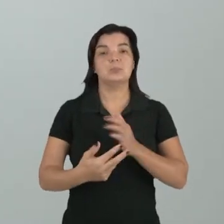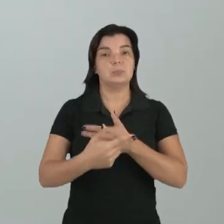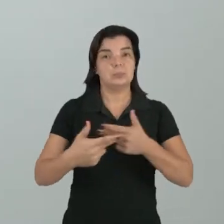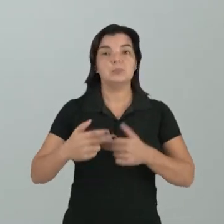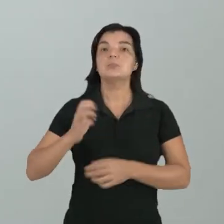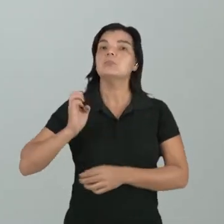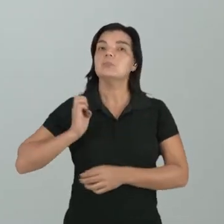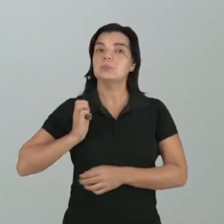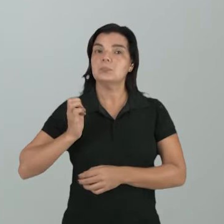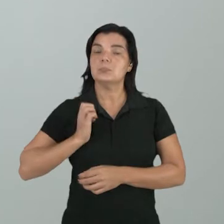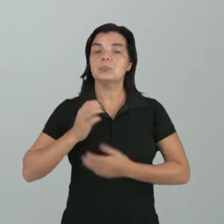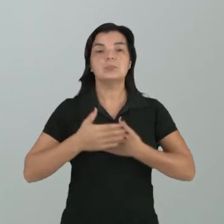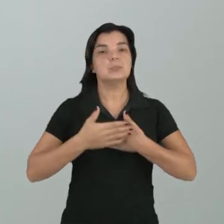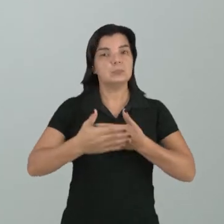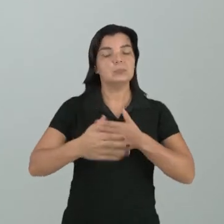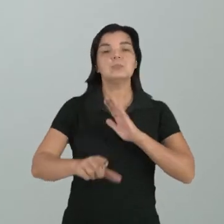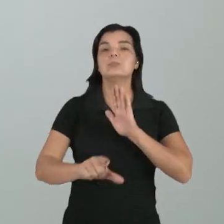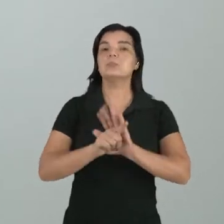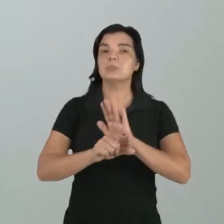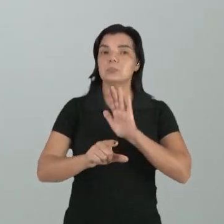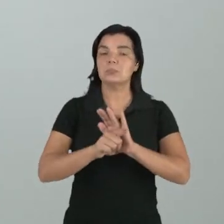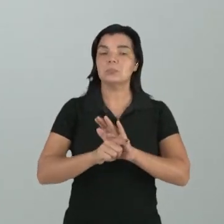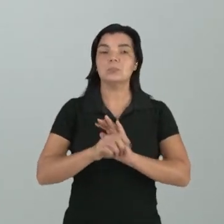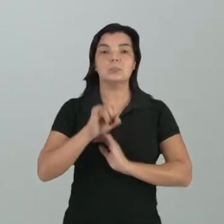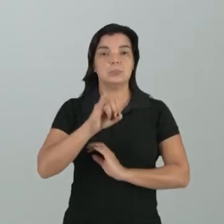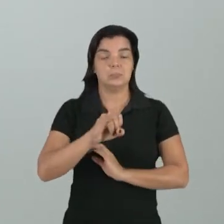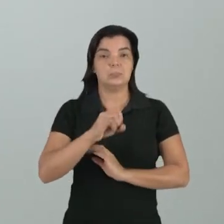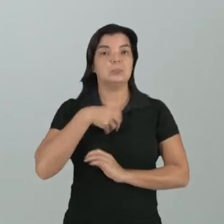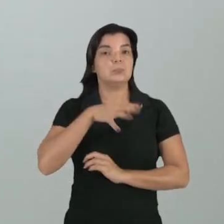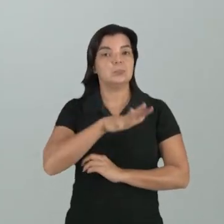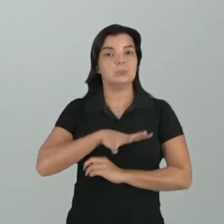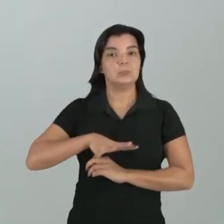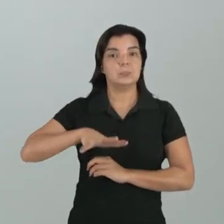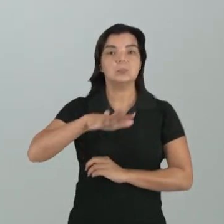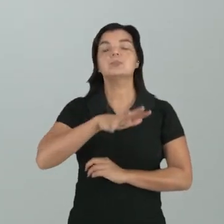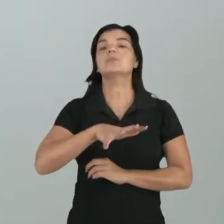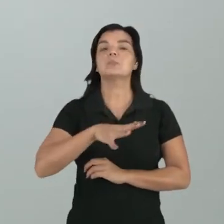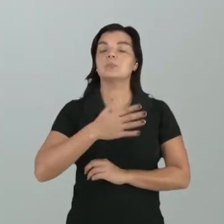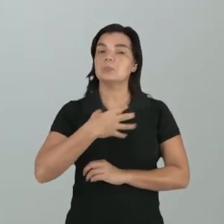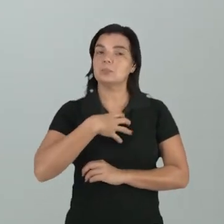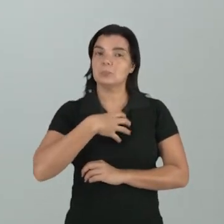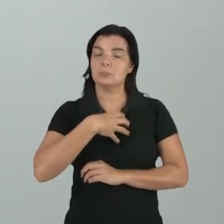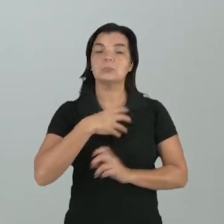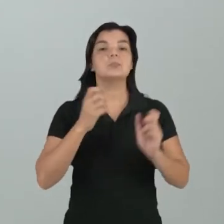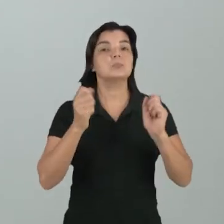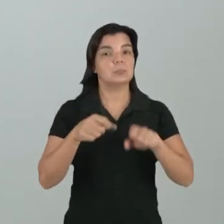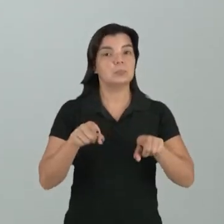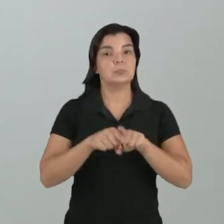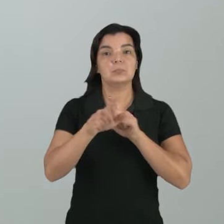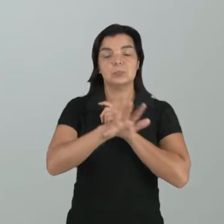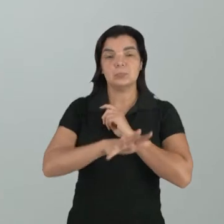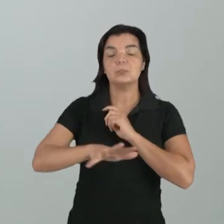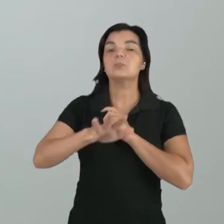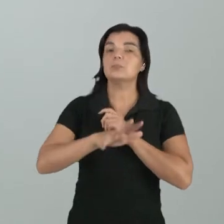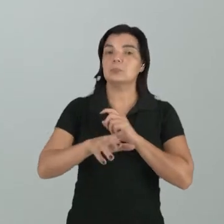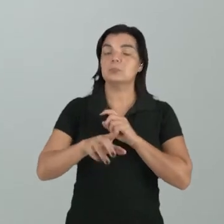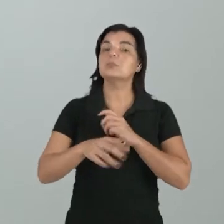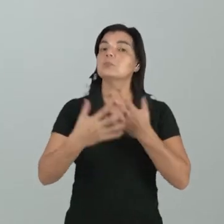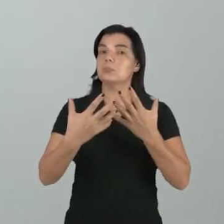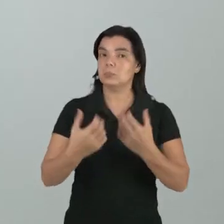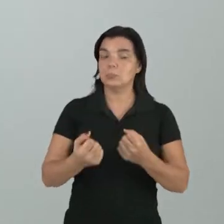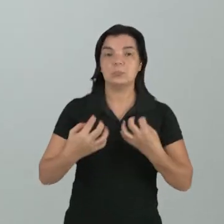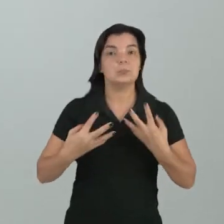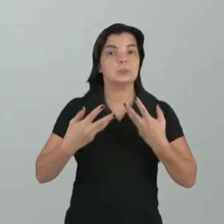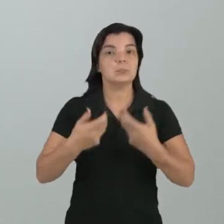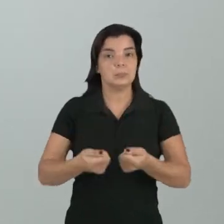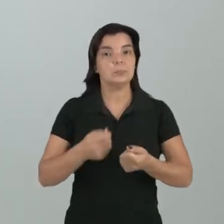dilemas éticos, partindo dessa lei de que se eu generalizar a minha ação, ela pode ser universal, ela é